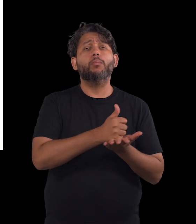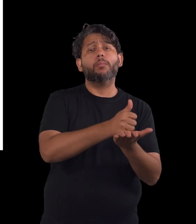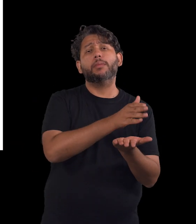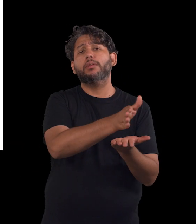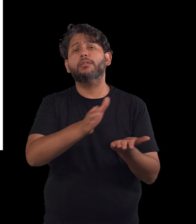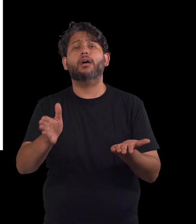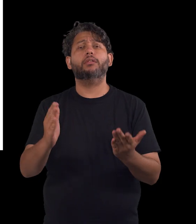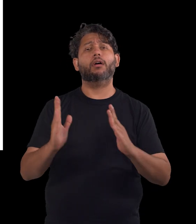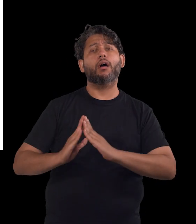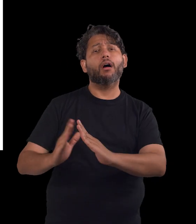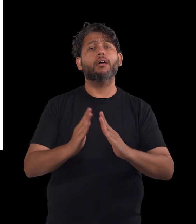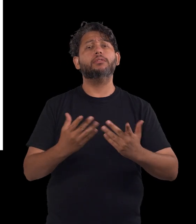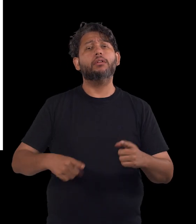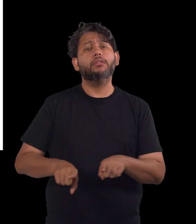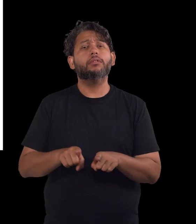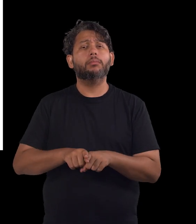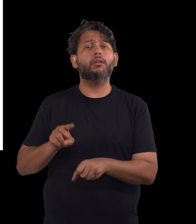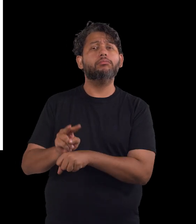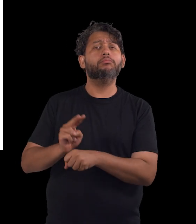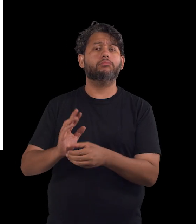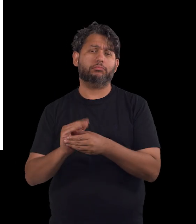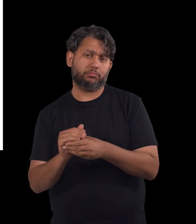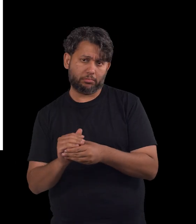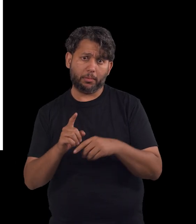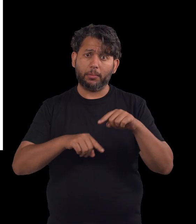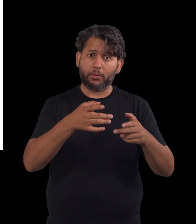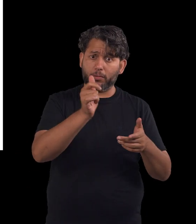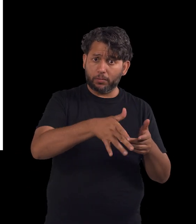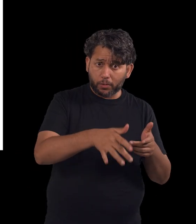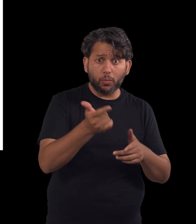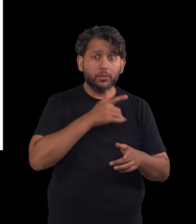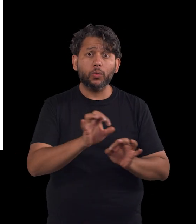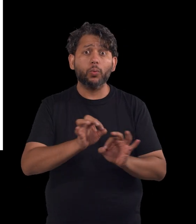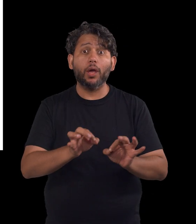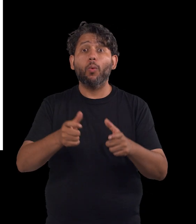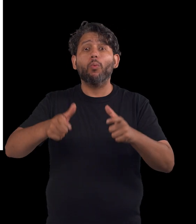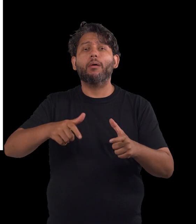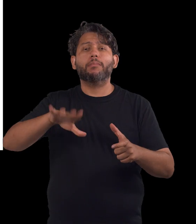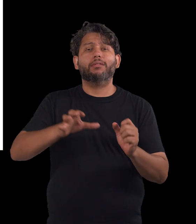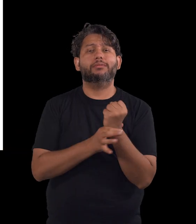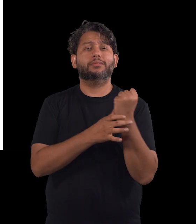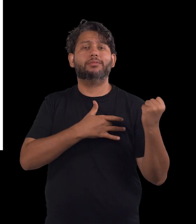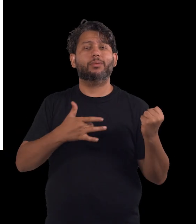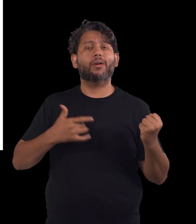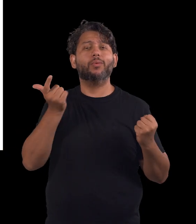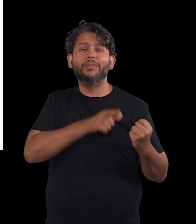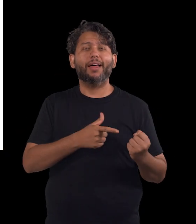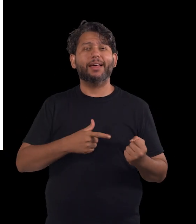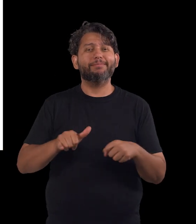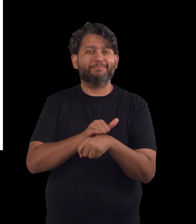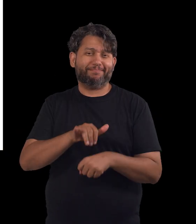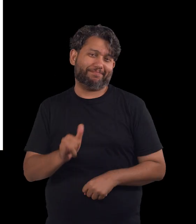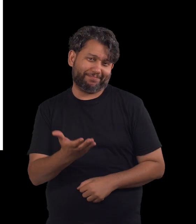habitação, saneamento e gestão de resíduos, mas também oportunidades para planejar ambientes mais saudáveis e